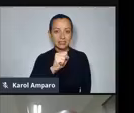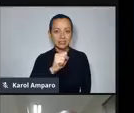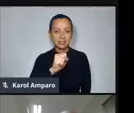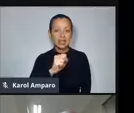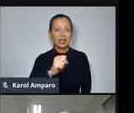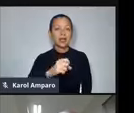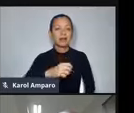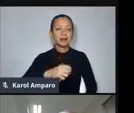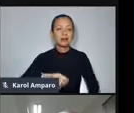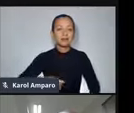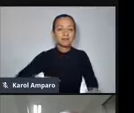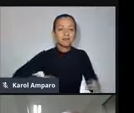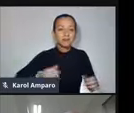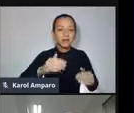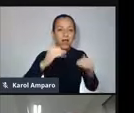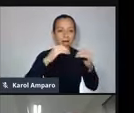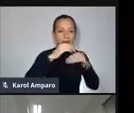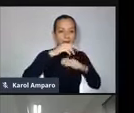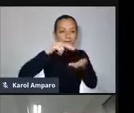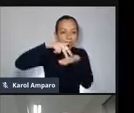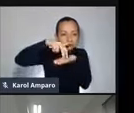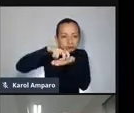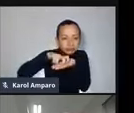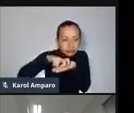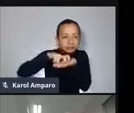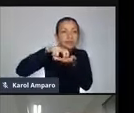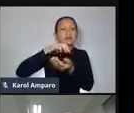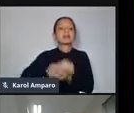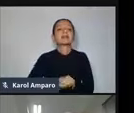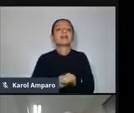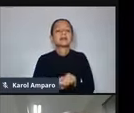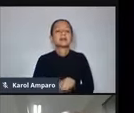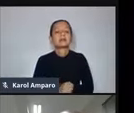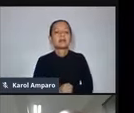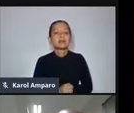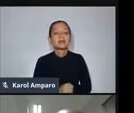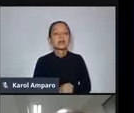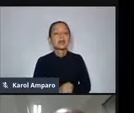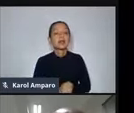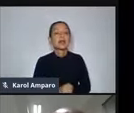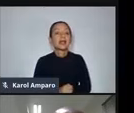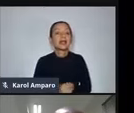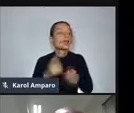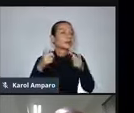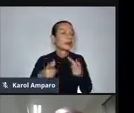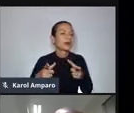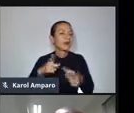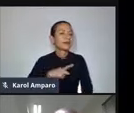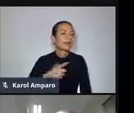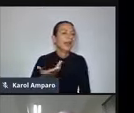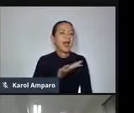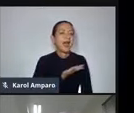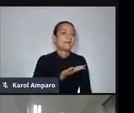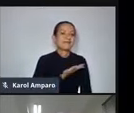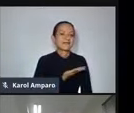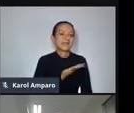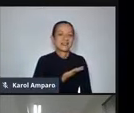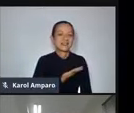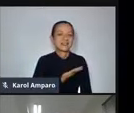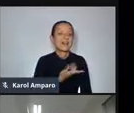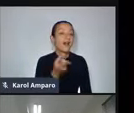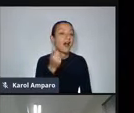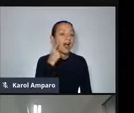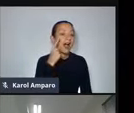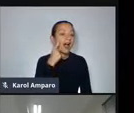tá? E nesse ambiente aqui, a amizade prevalece. Olha, olha o sorriso